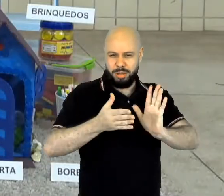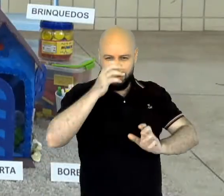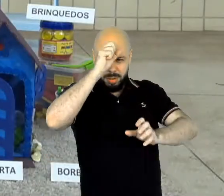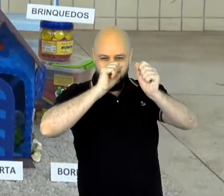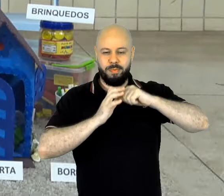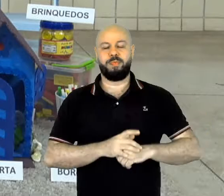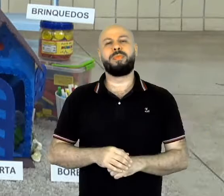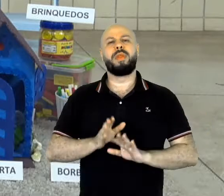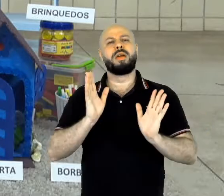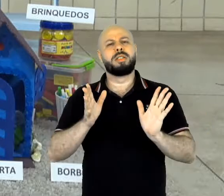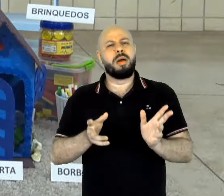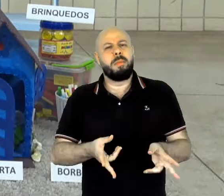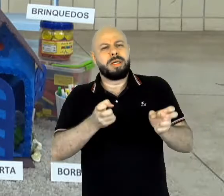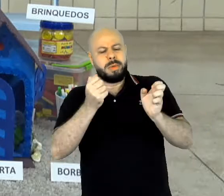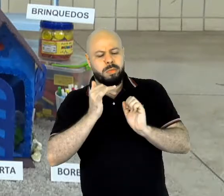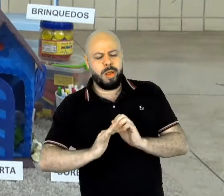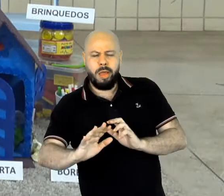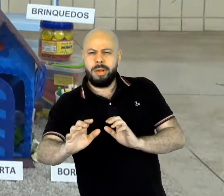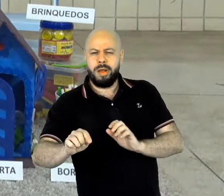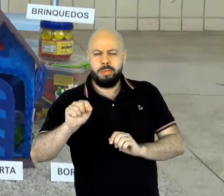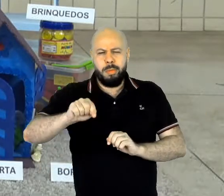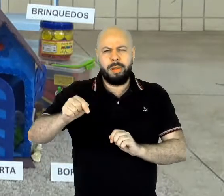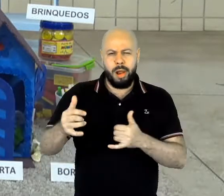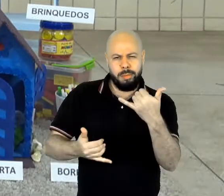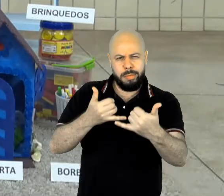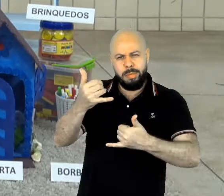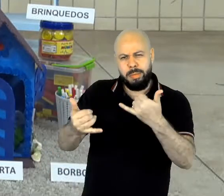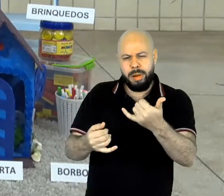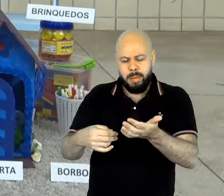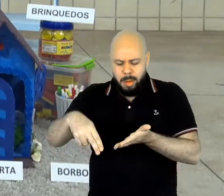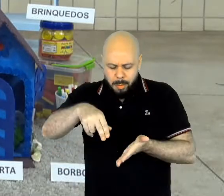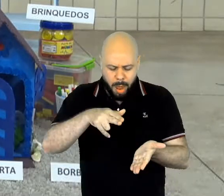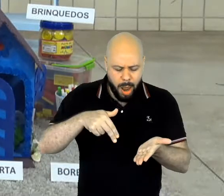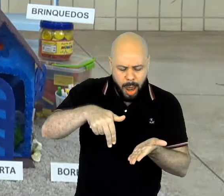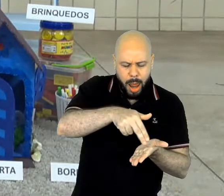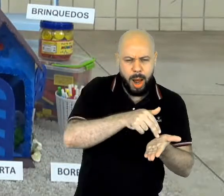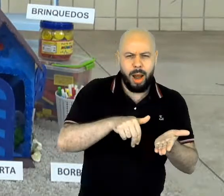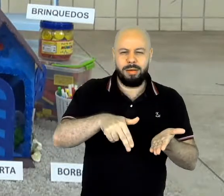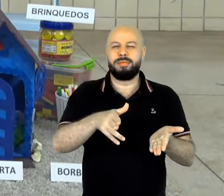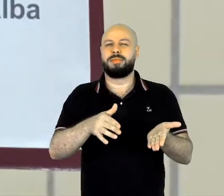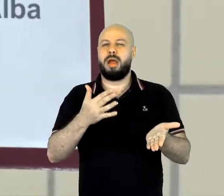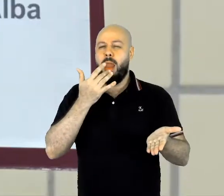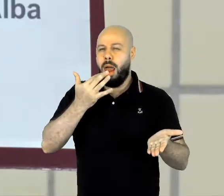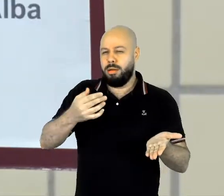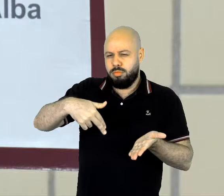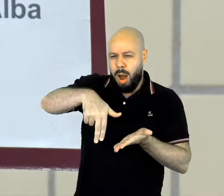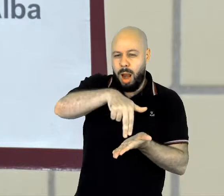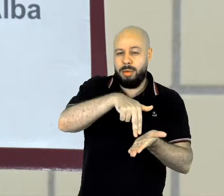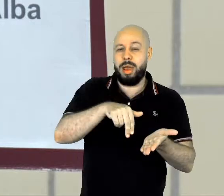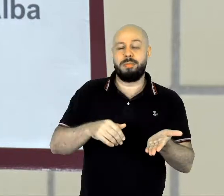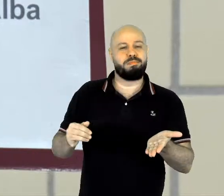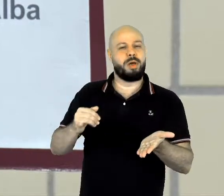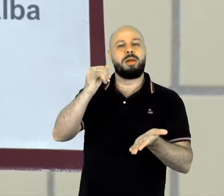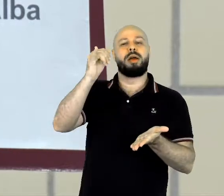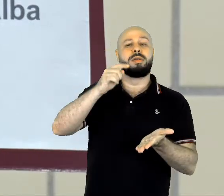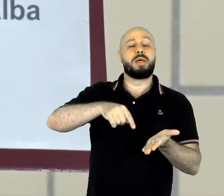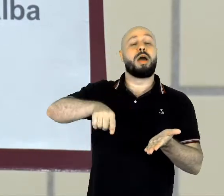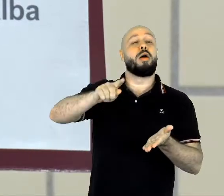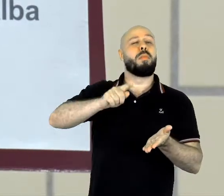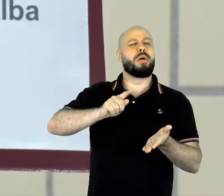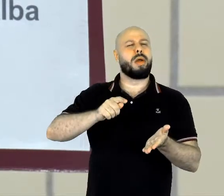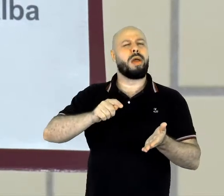para observar a sua criança enquanto ela se diverte pintando? Colorir é muito importante para a sua criança, pois vai